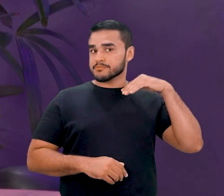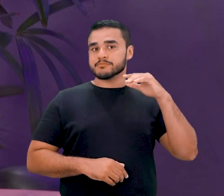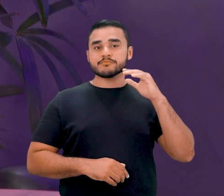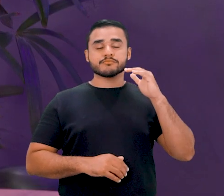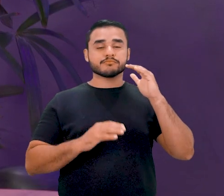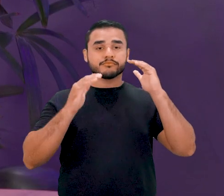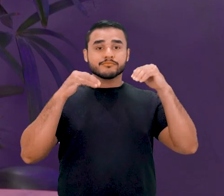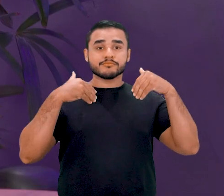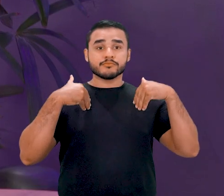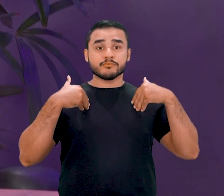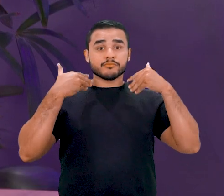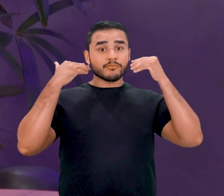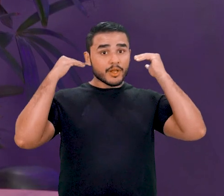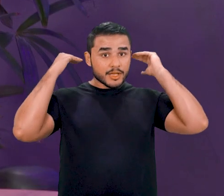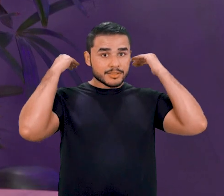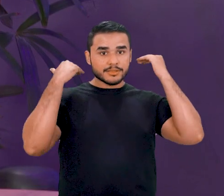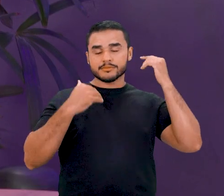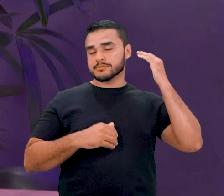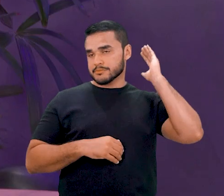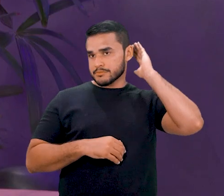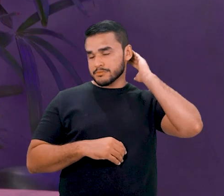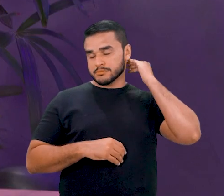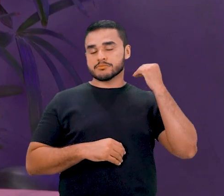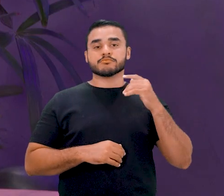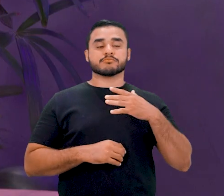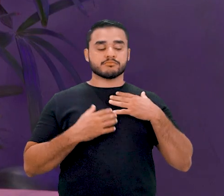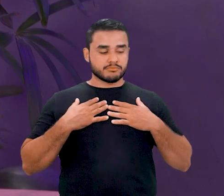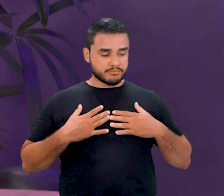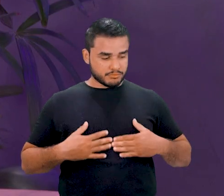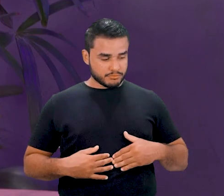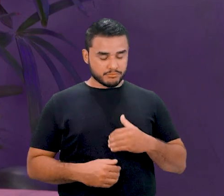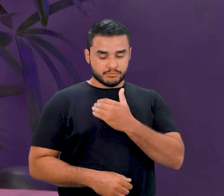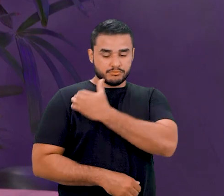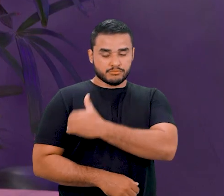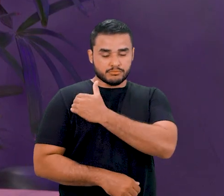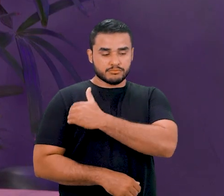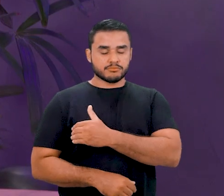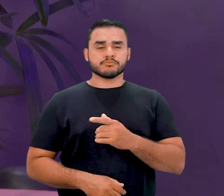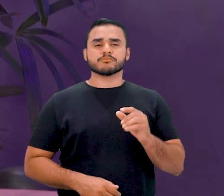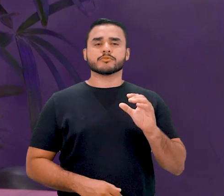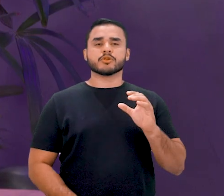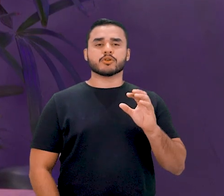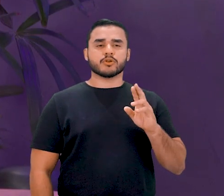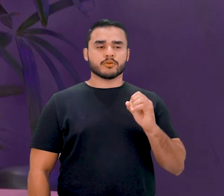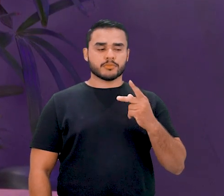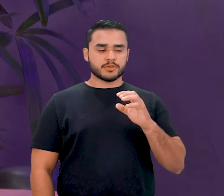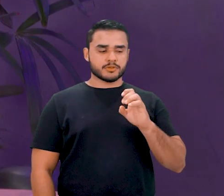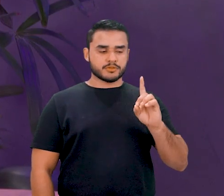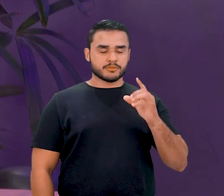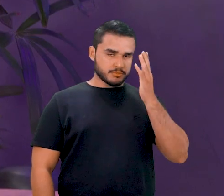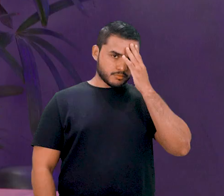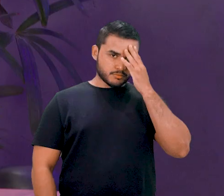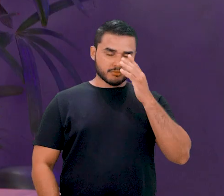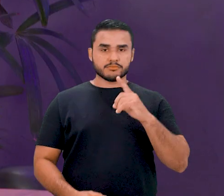atrás, um pouquinho mais comprido na frente. Estou usando uma cropped e uma saia longa, acho que isso é tipo off-white, não tenho certeza